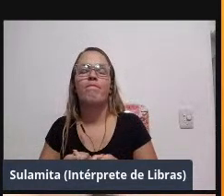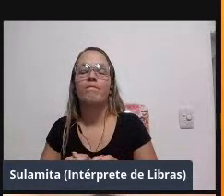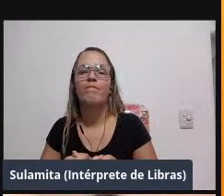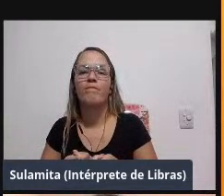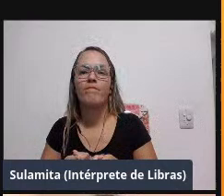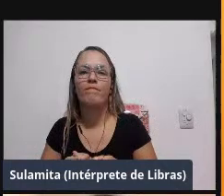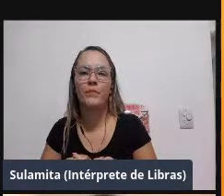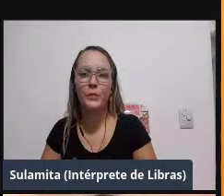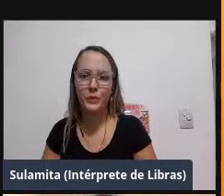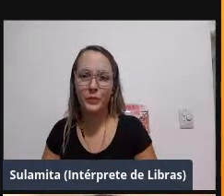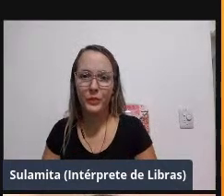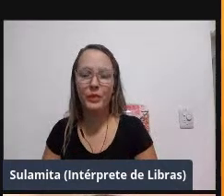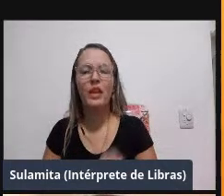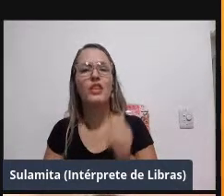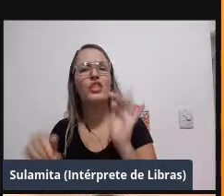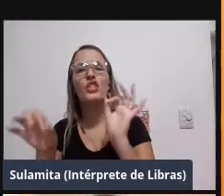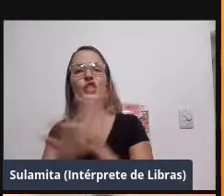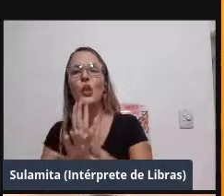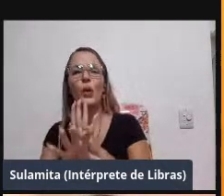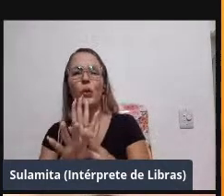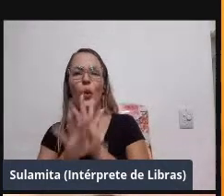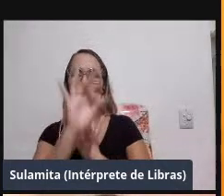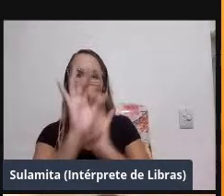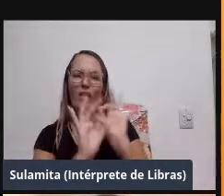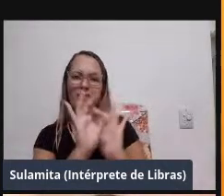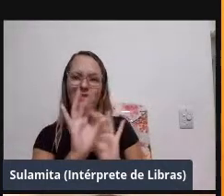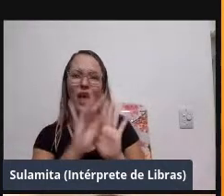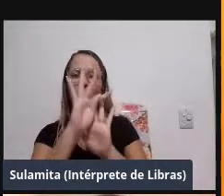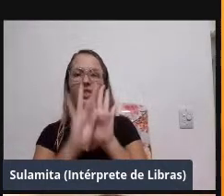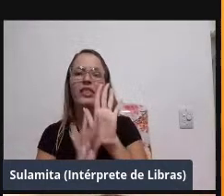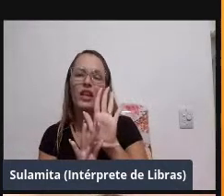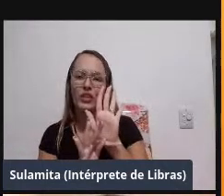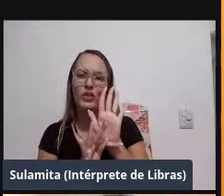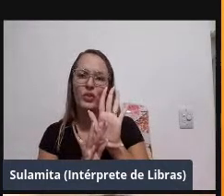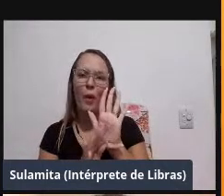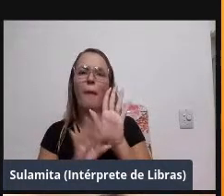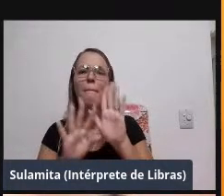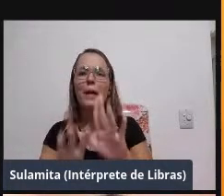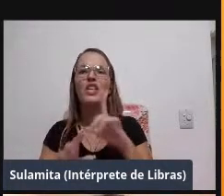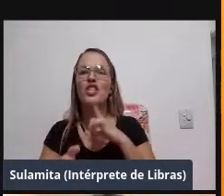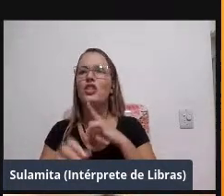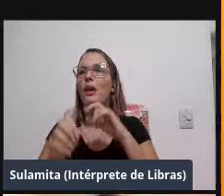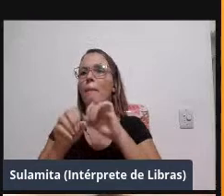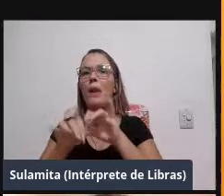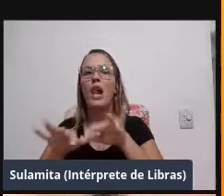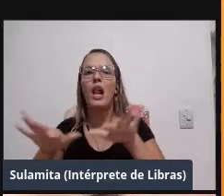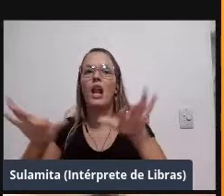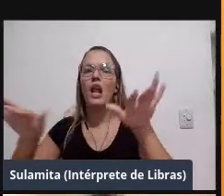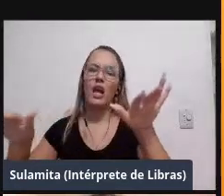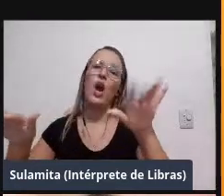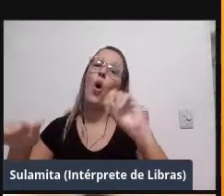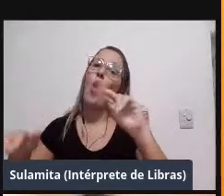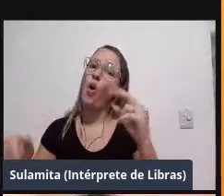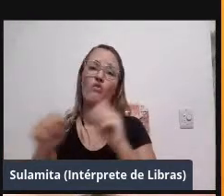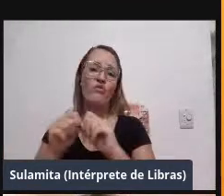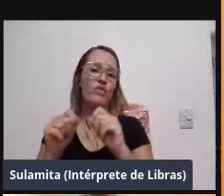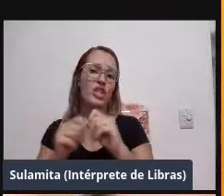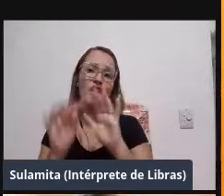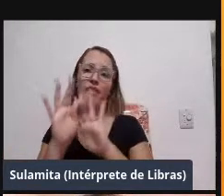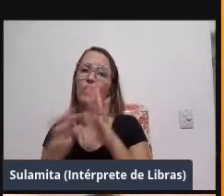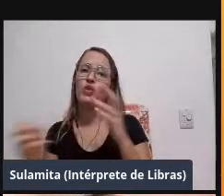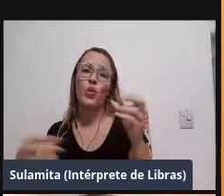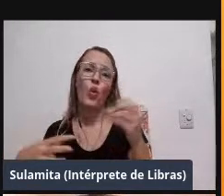assim, a gente deixou organizado textos que estavam espalhados ou pessoas fizeram textos novos também. Esse